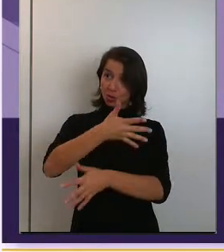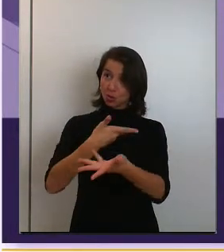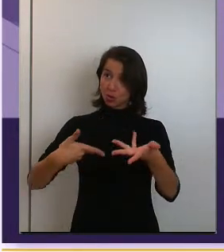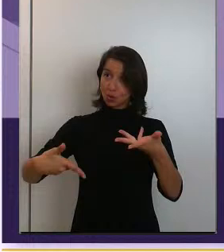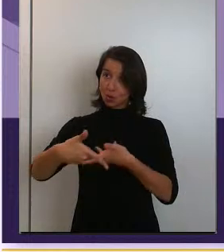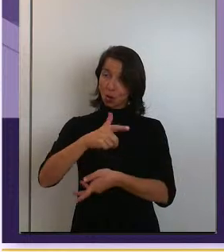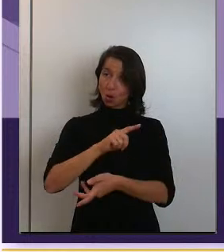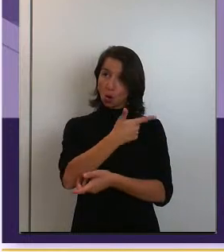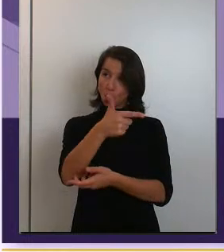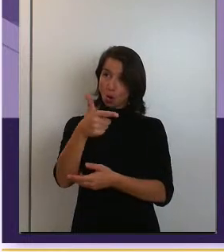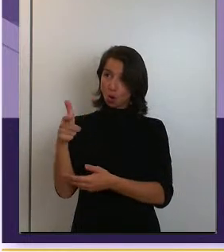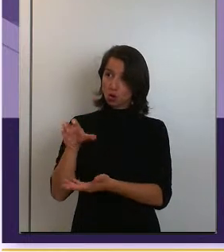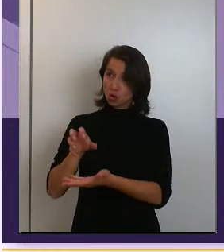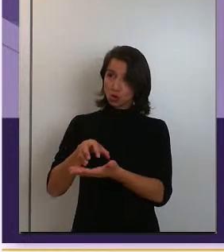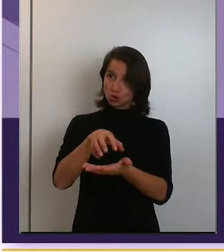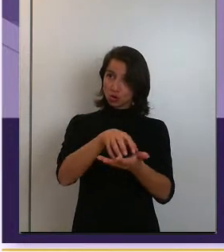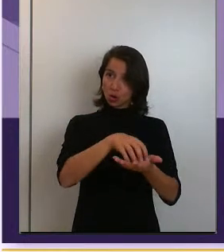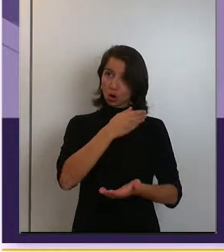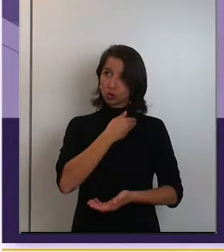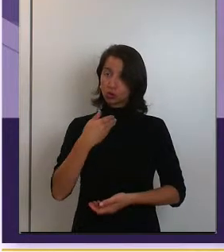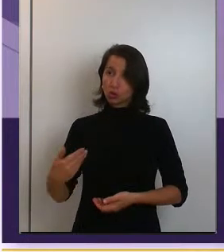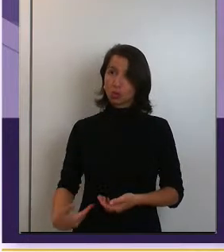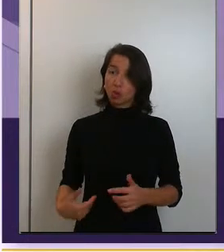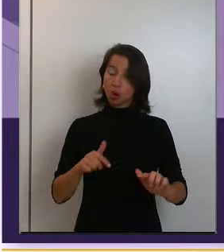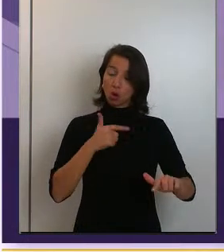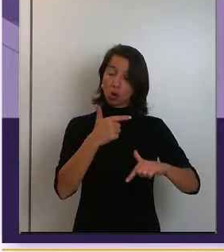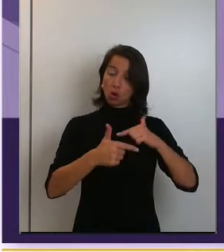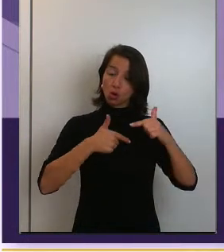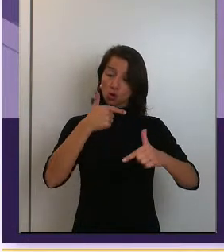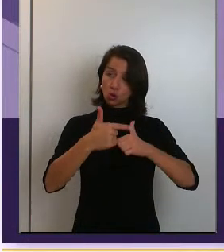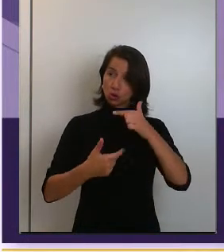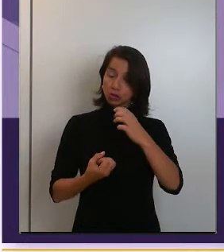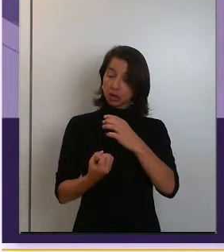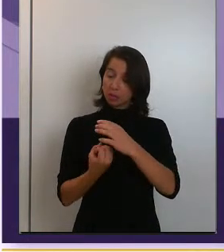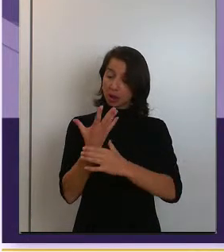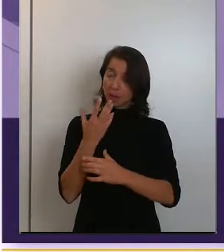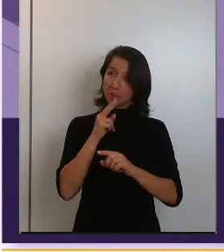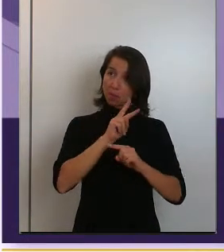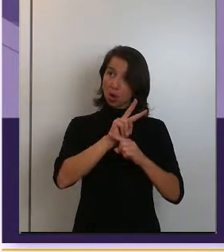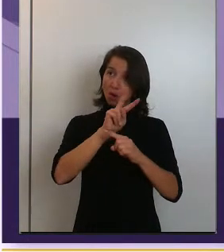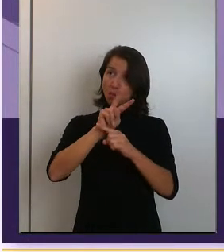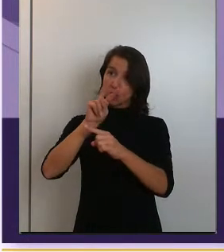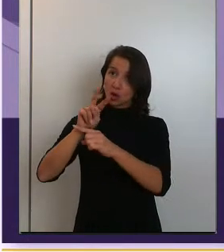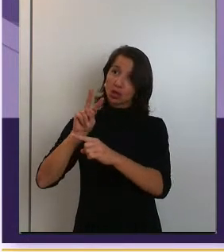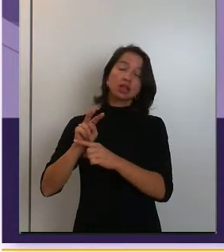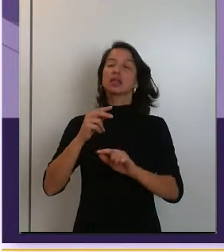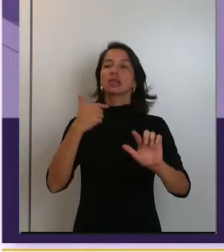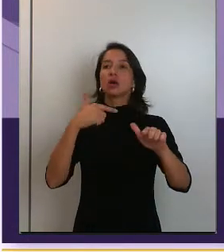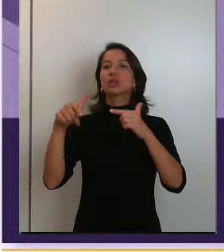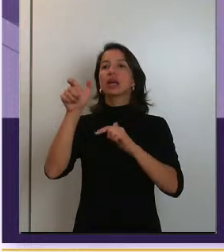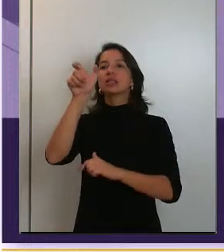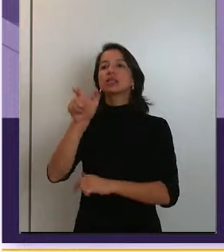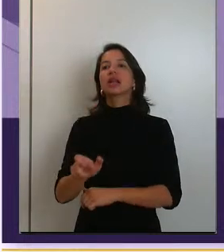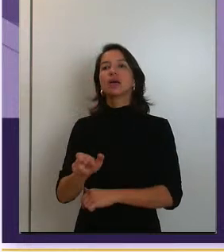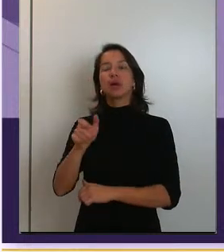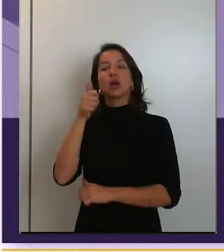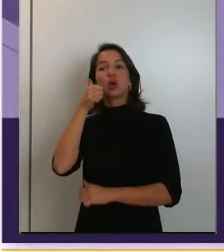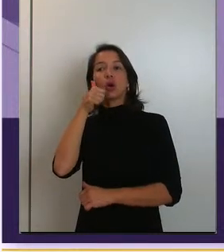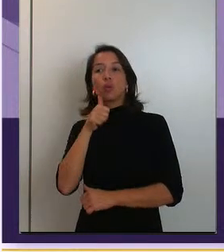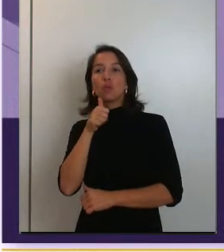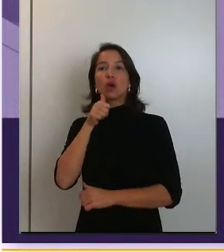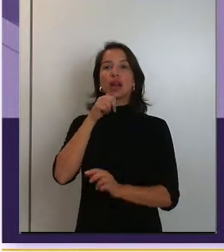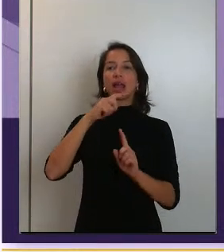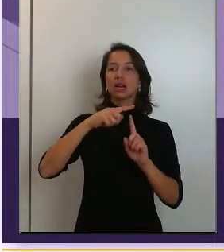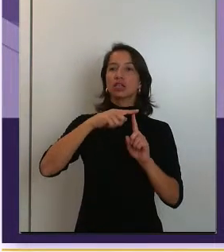as ações que devem ser feitas para a proteção das trabalhadoras gestantes e lactantes no nosso país. E esse grupo de trabalho,